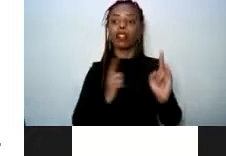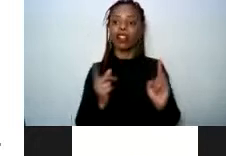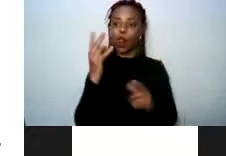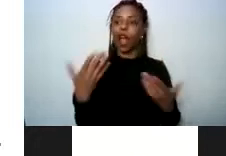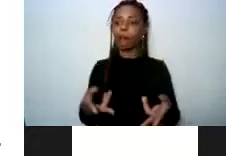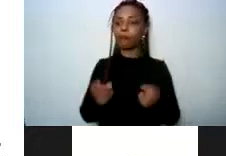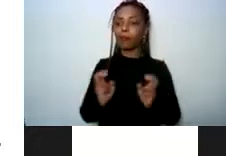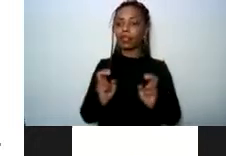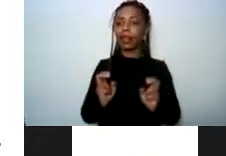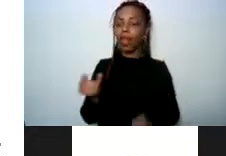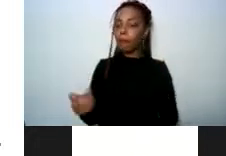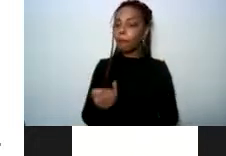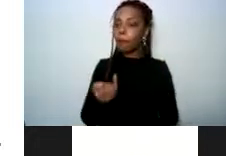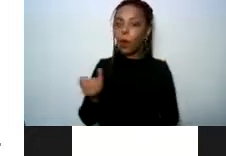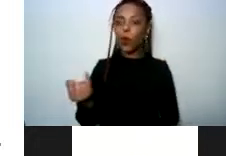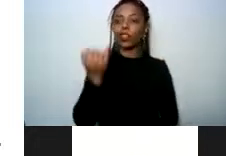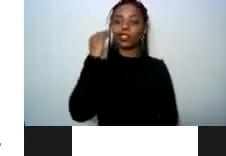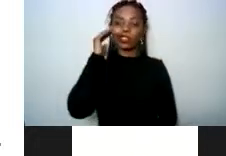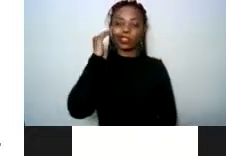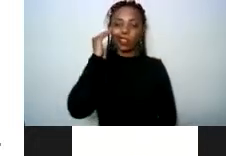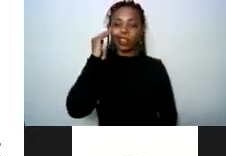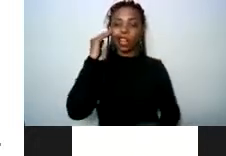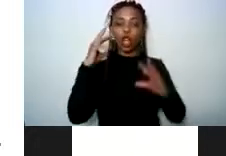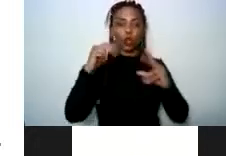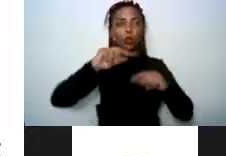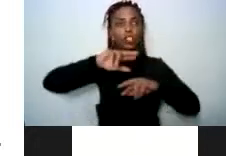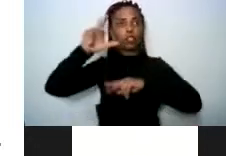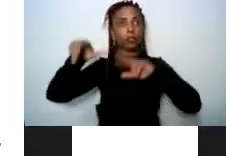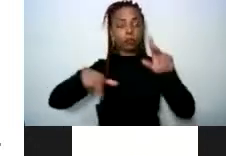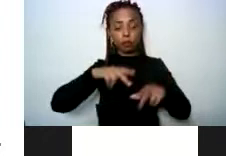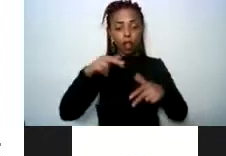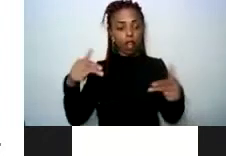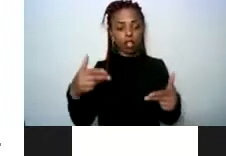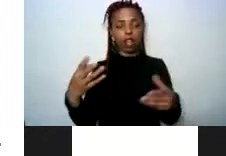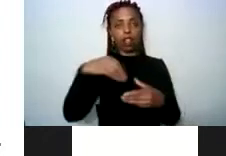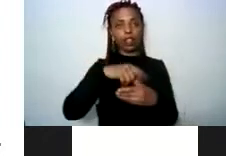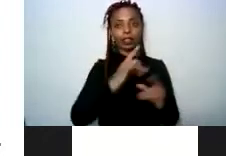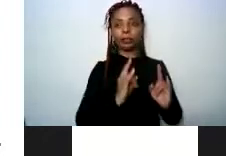entender todas as esferas desse patrimônio não só as considerações